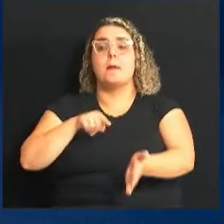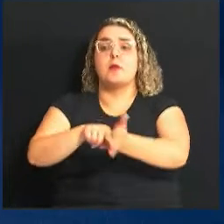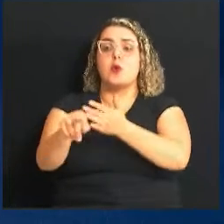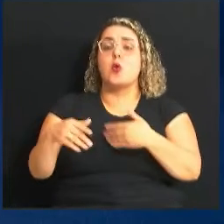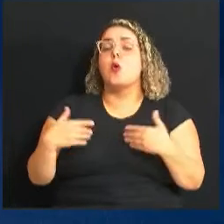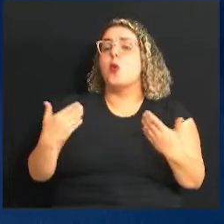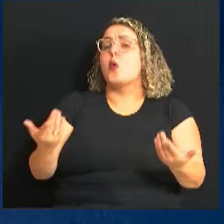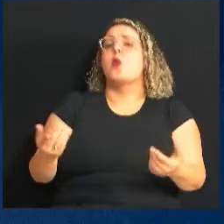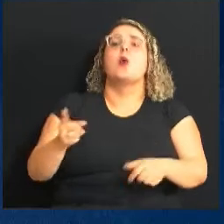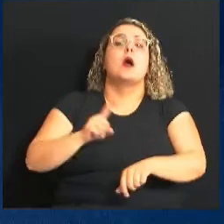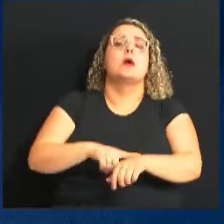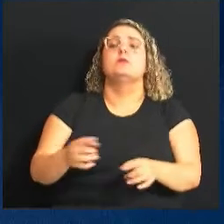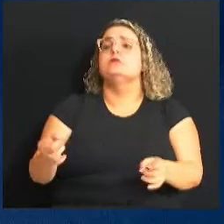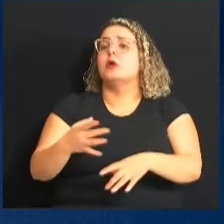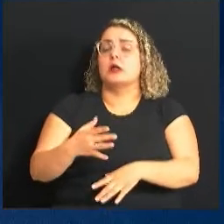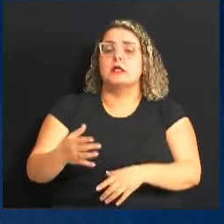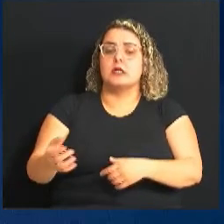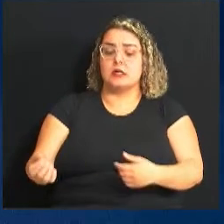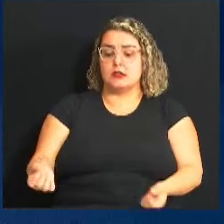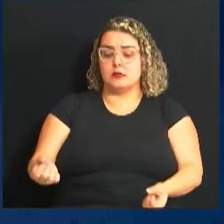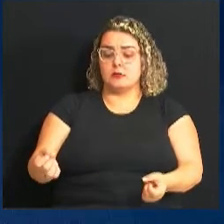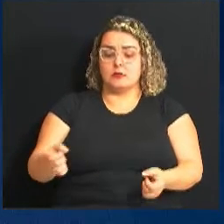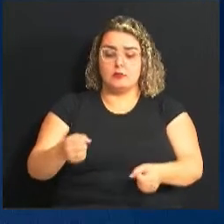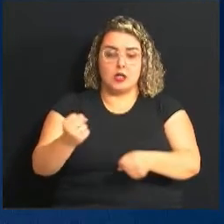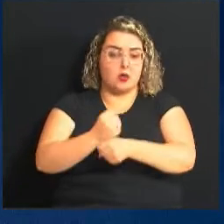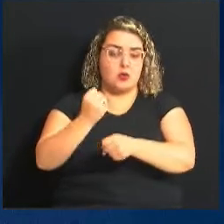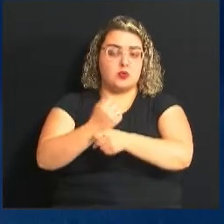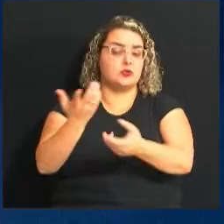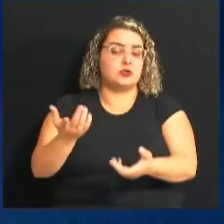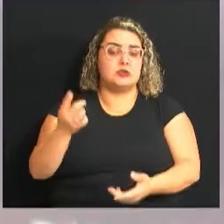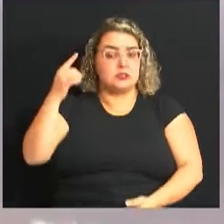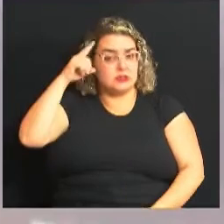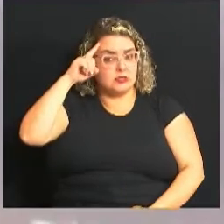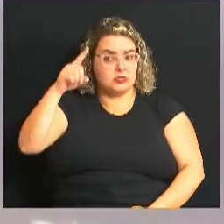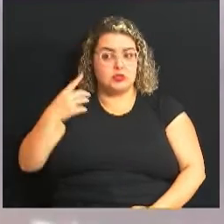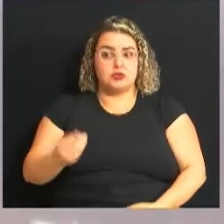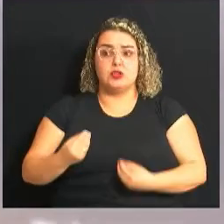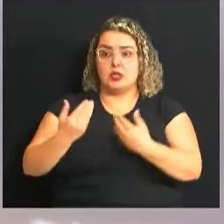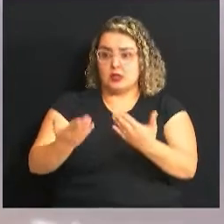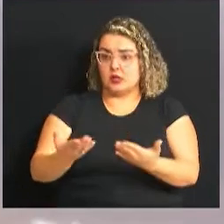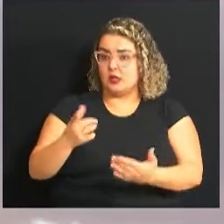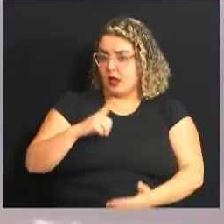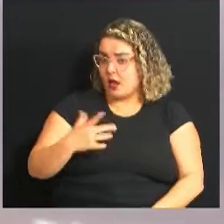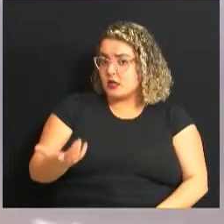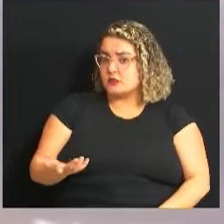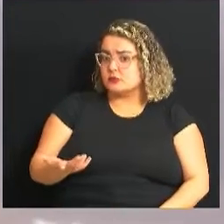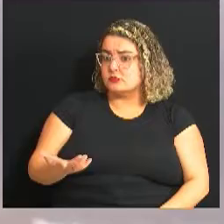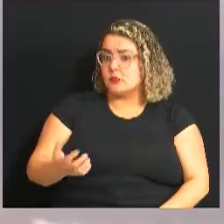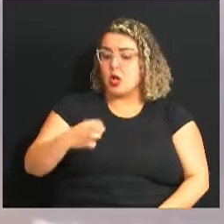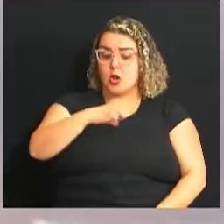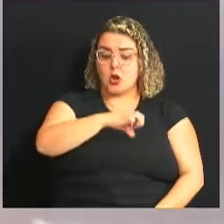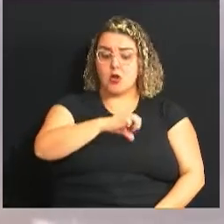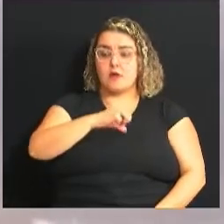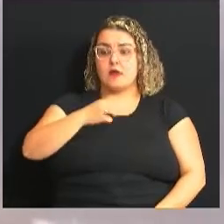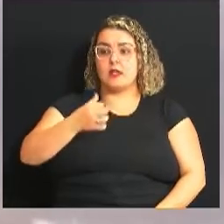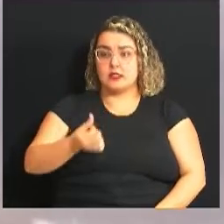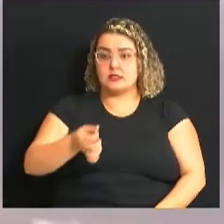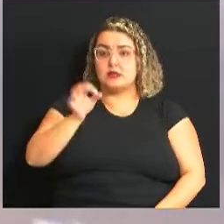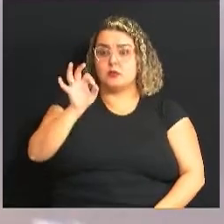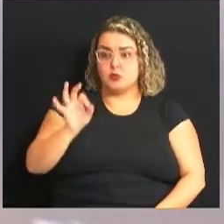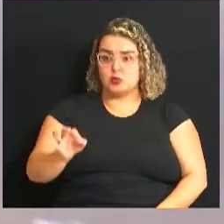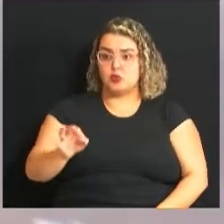dos serviços nessa região e se a data prevista para entrega. 96% das obras do BRT